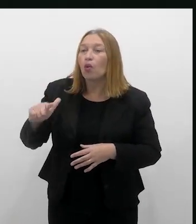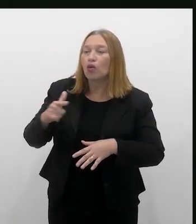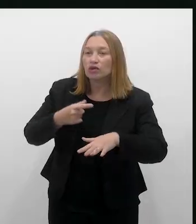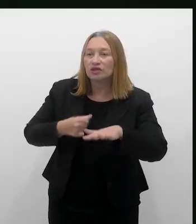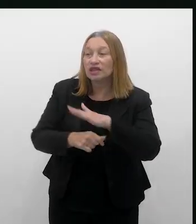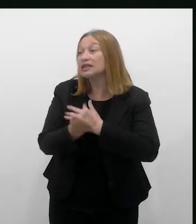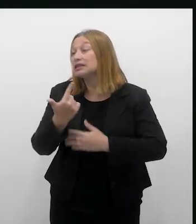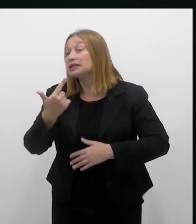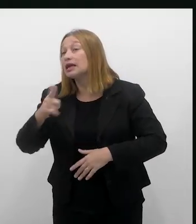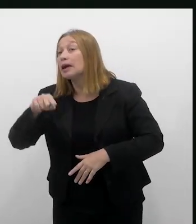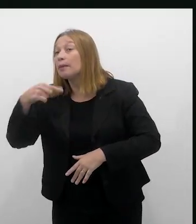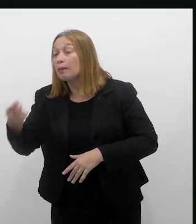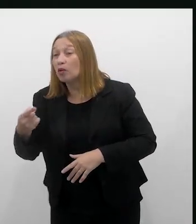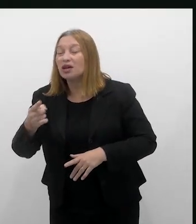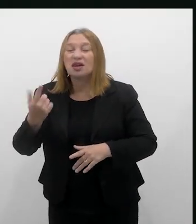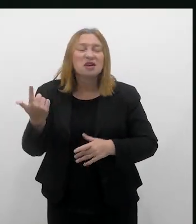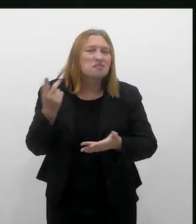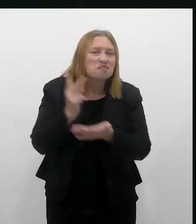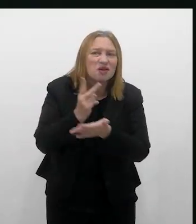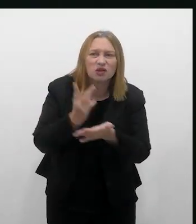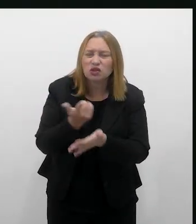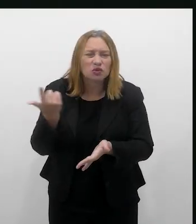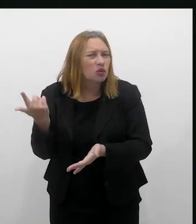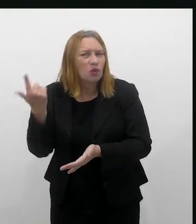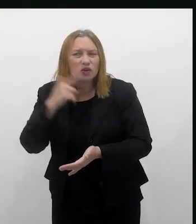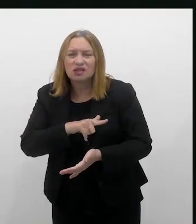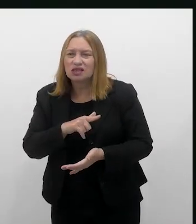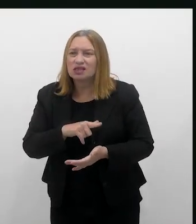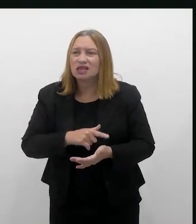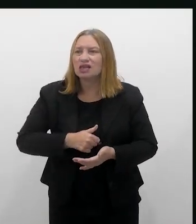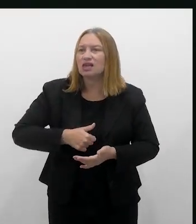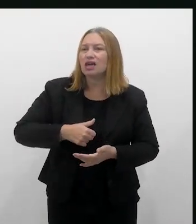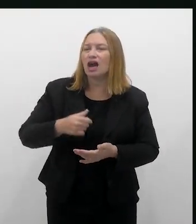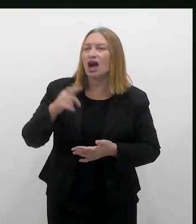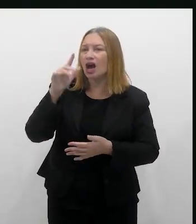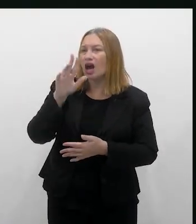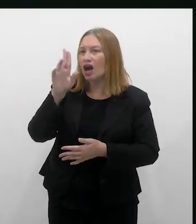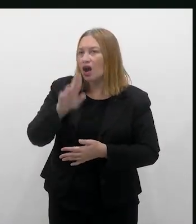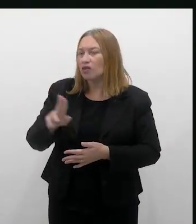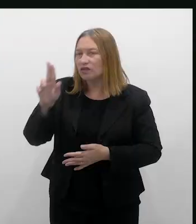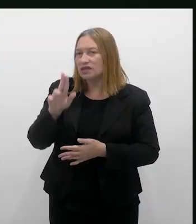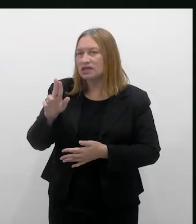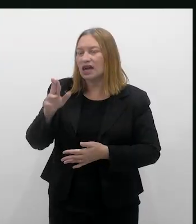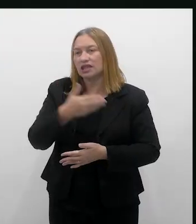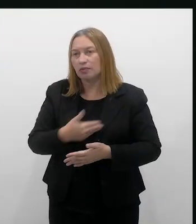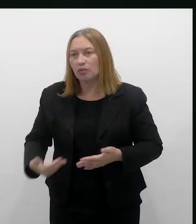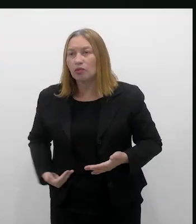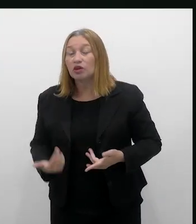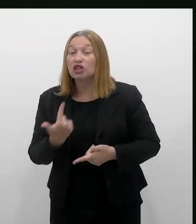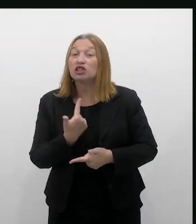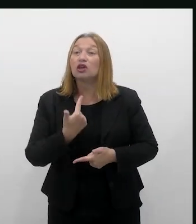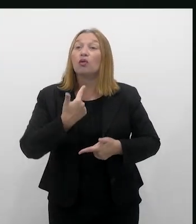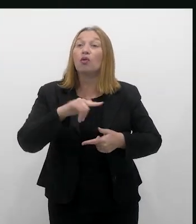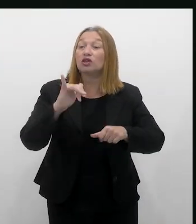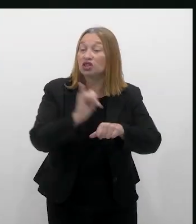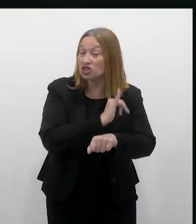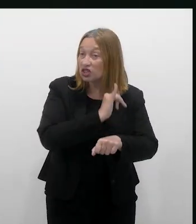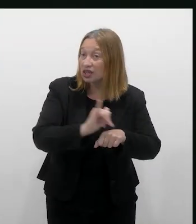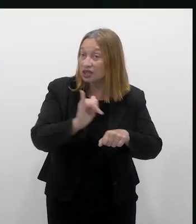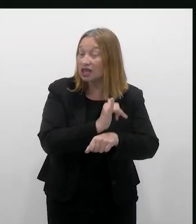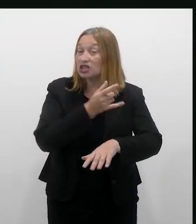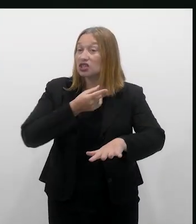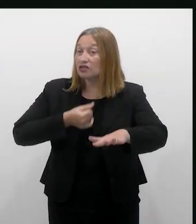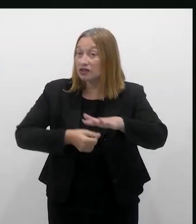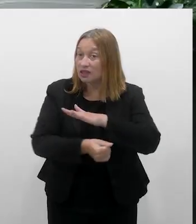tentem outros financiamentos depois, mesmo que você não consiga uma universidade pública, existem